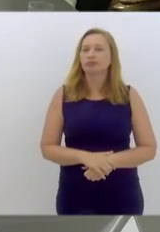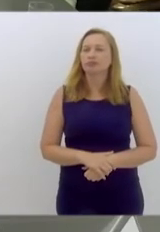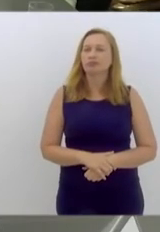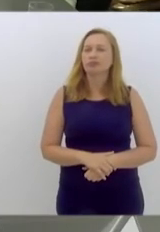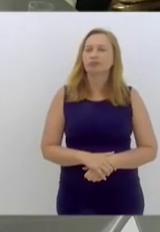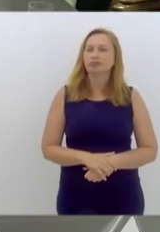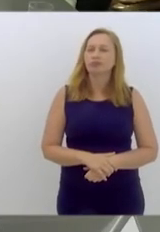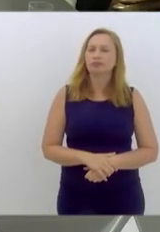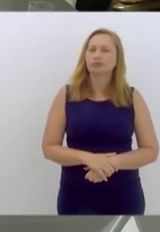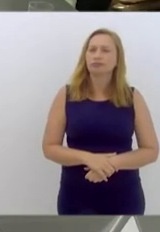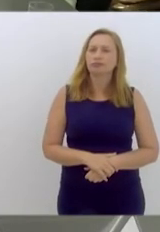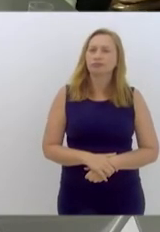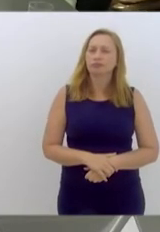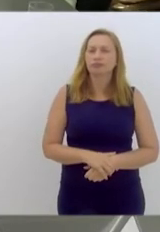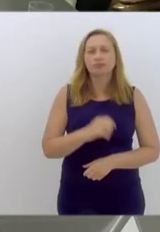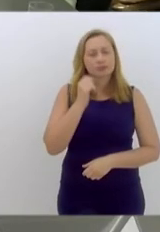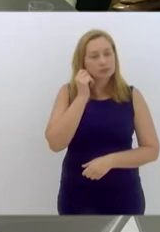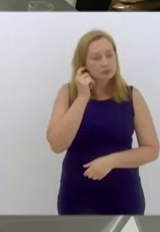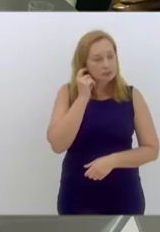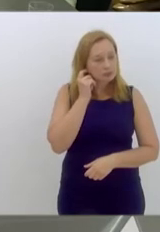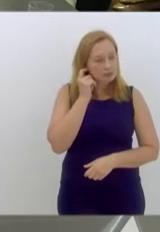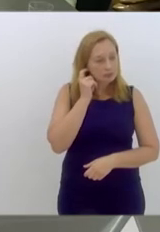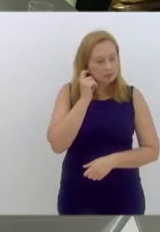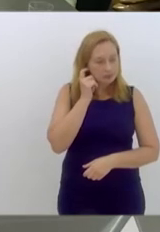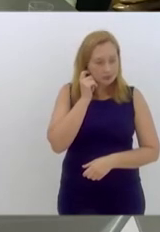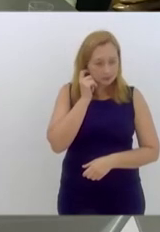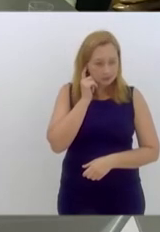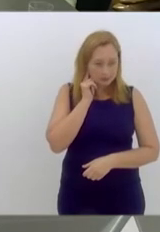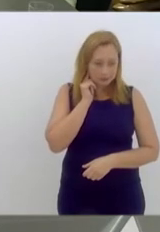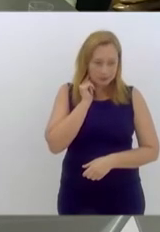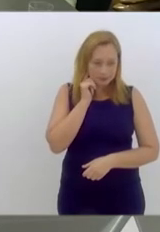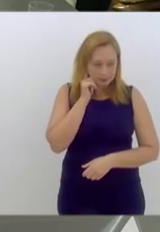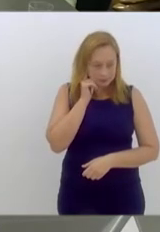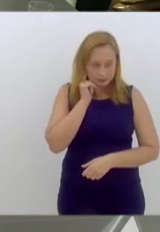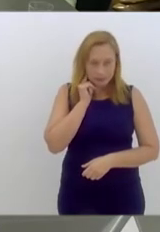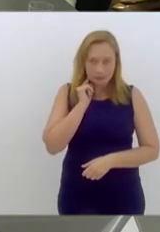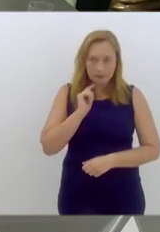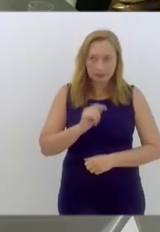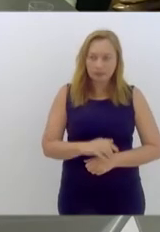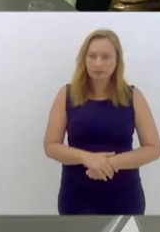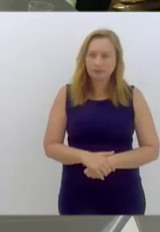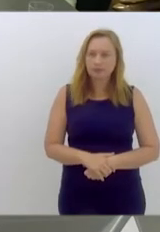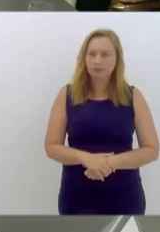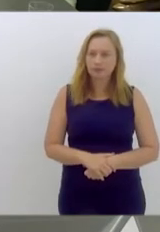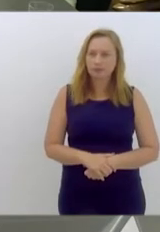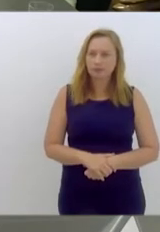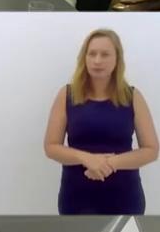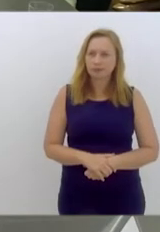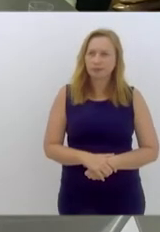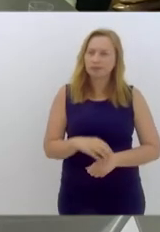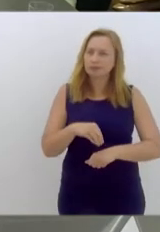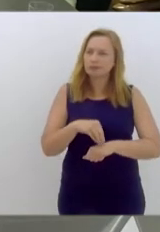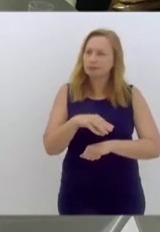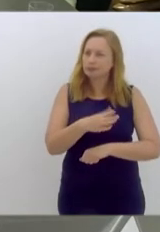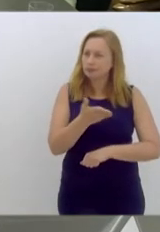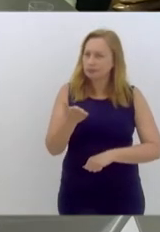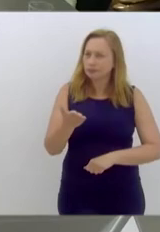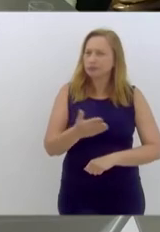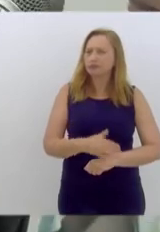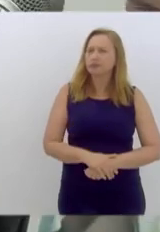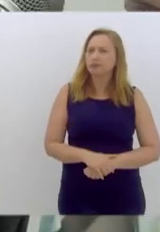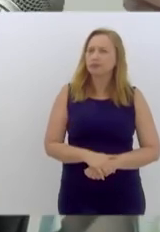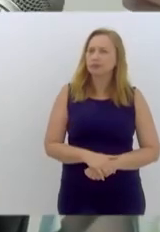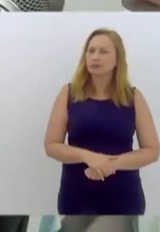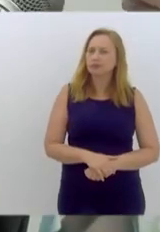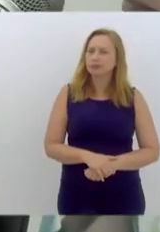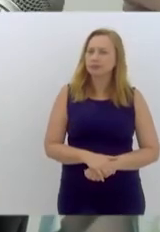e uma das versões que a gente tem é que esses indicadores iriam